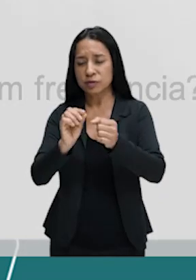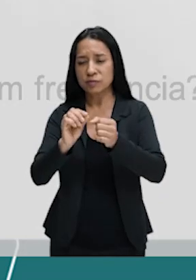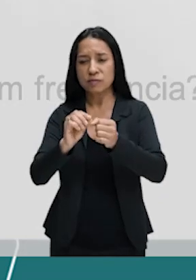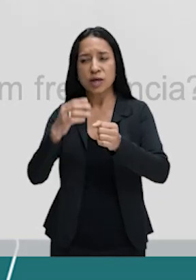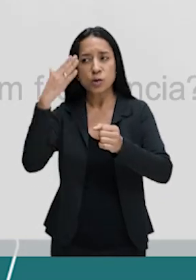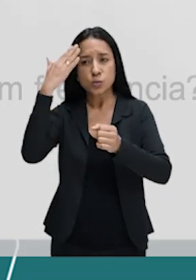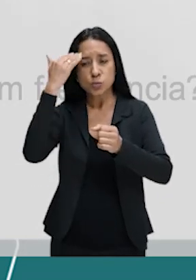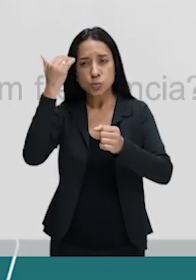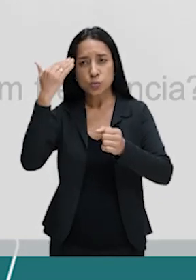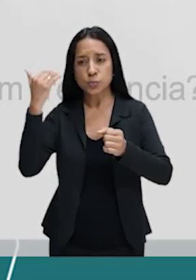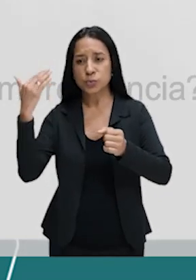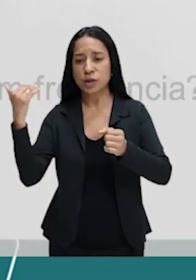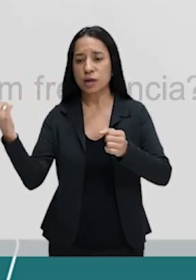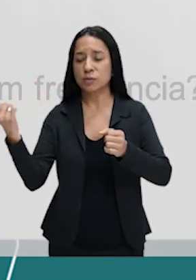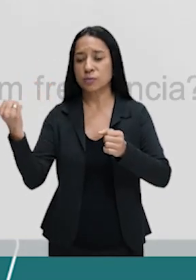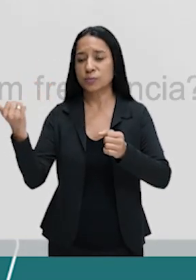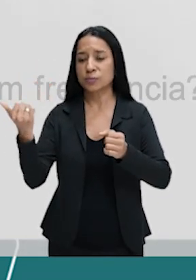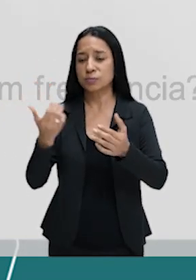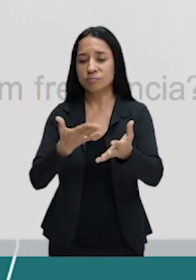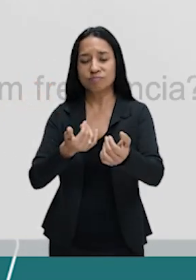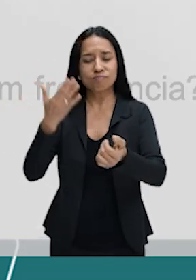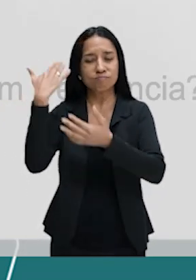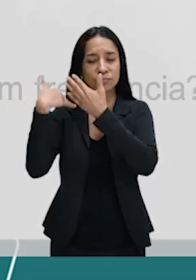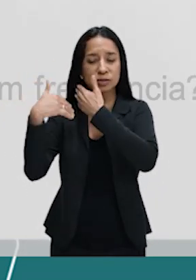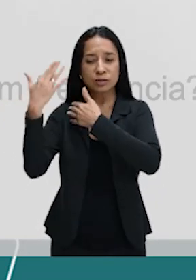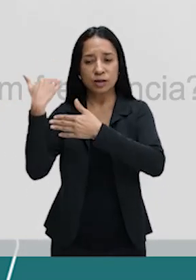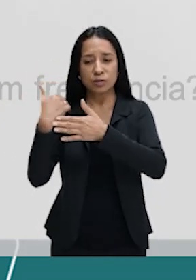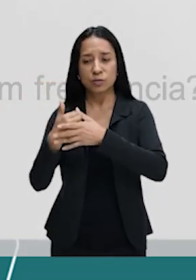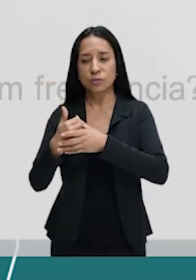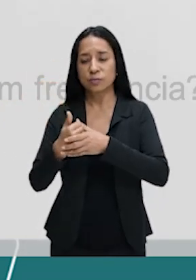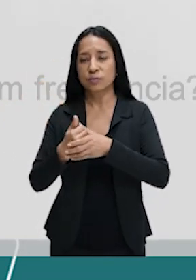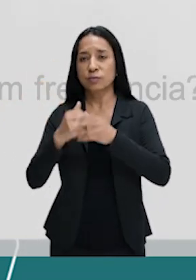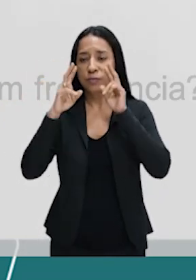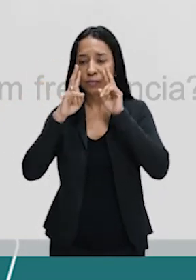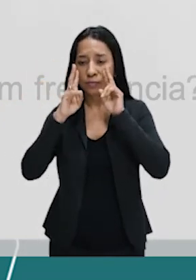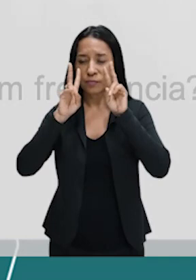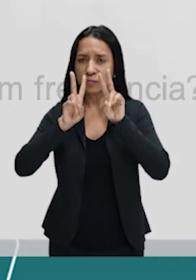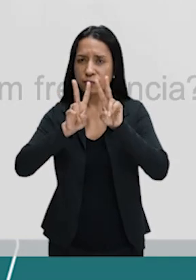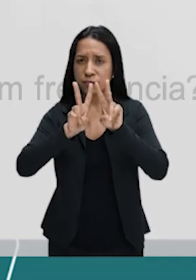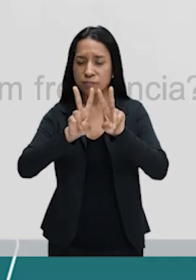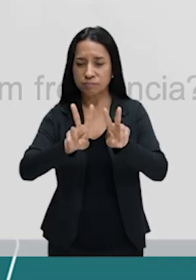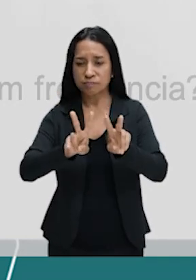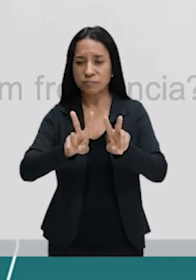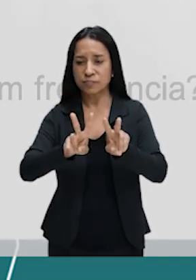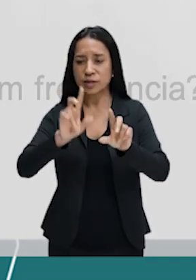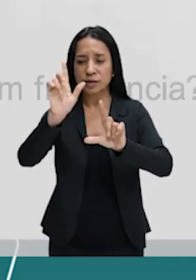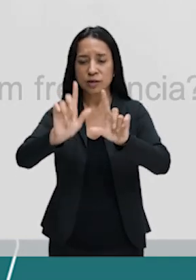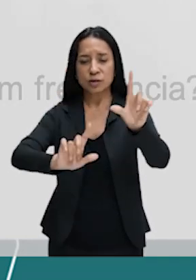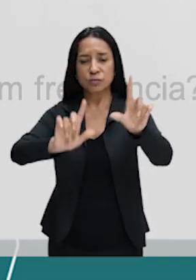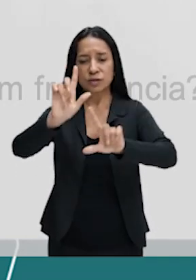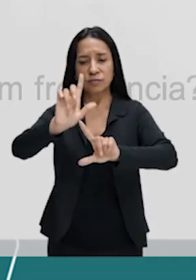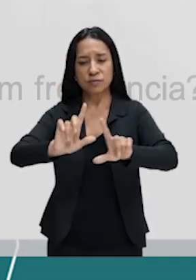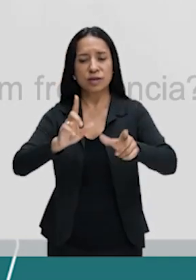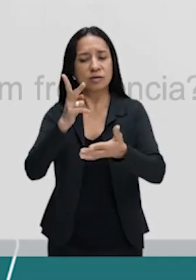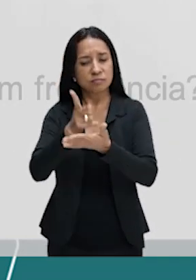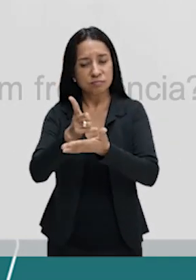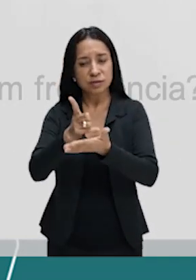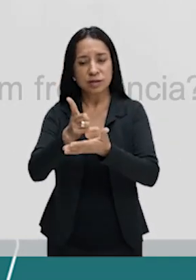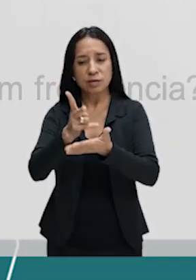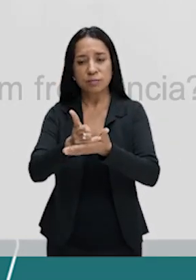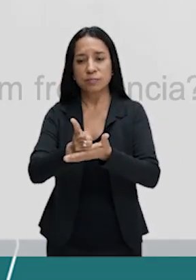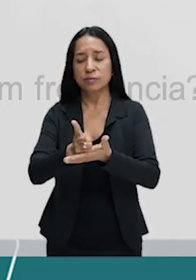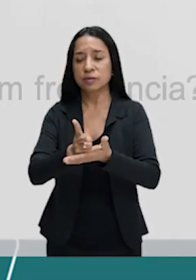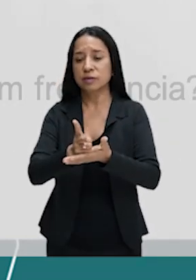adolescência, tá? Então, ¿veis la televisión a menudo? Vocês veem a televisão com frequência. Então,